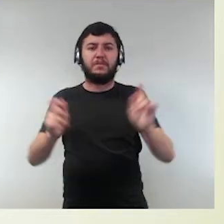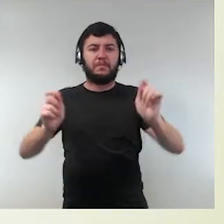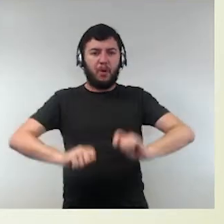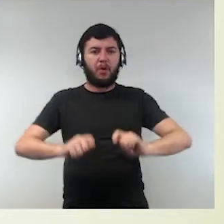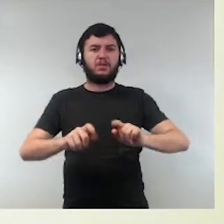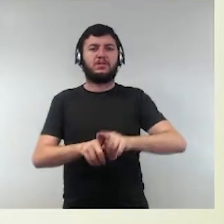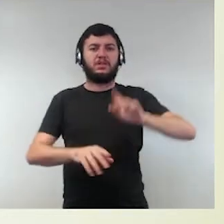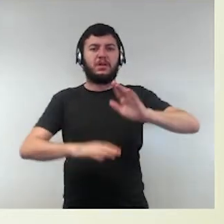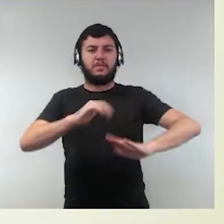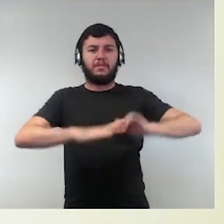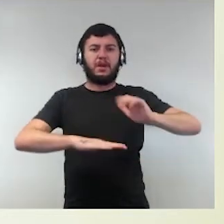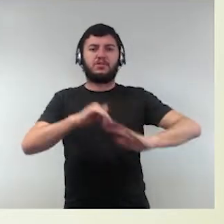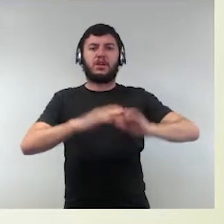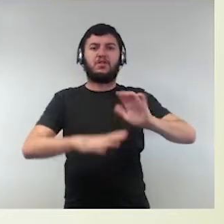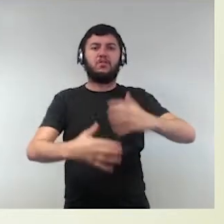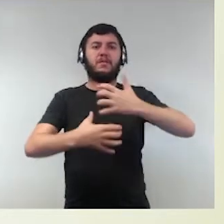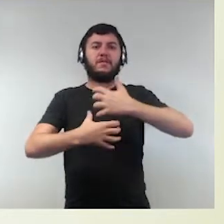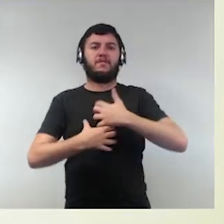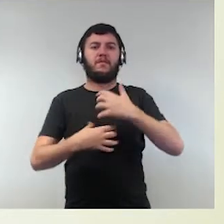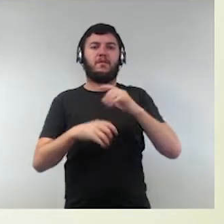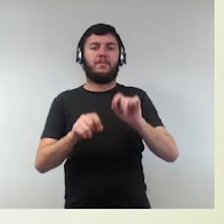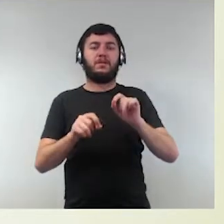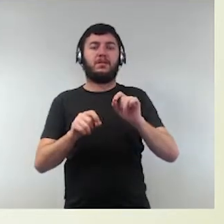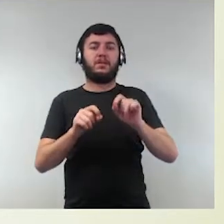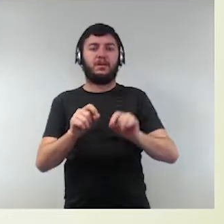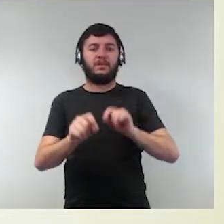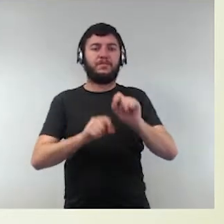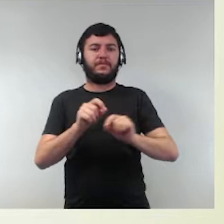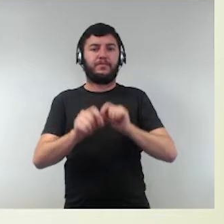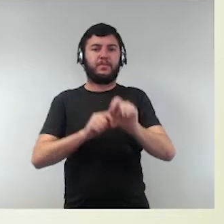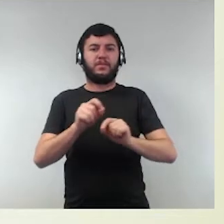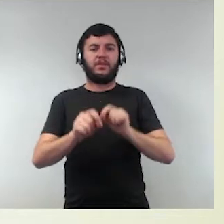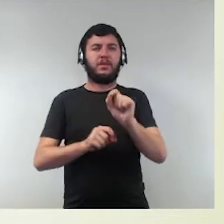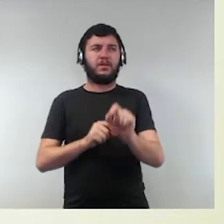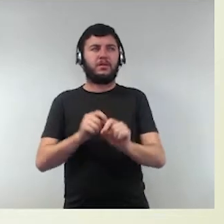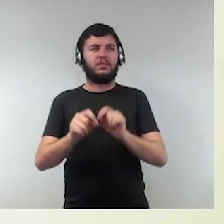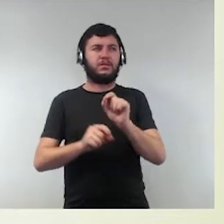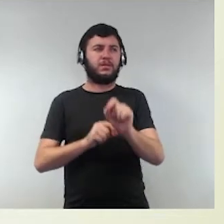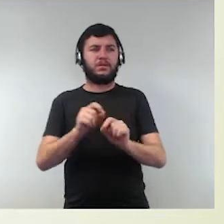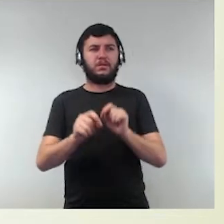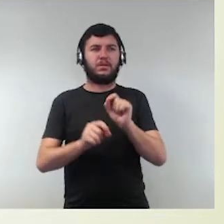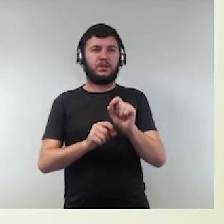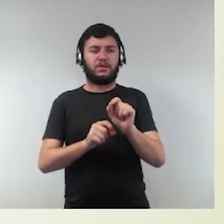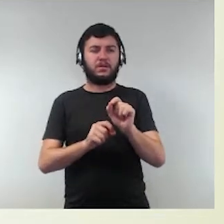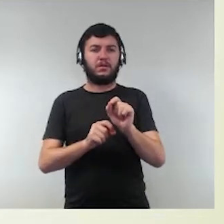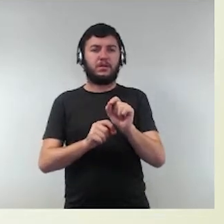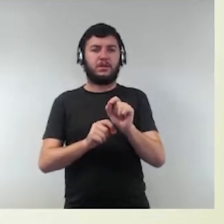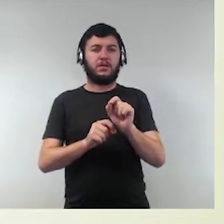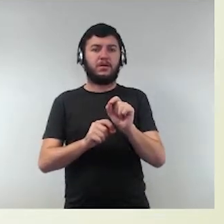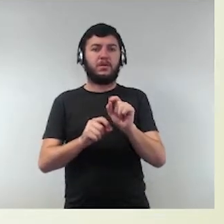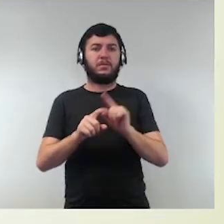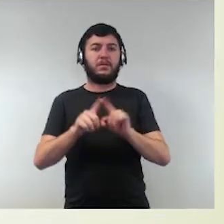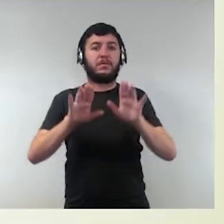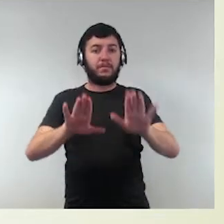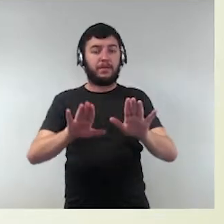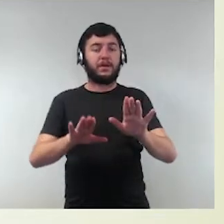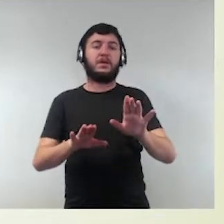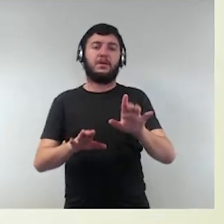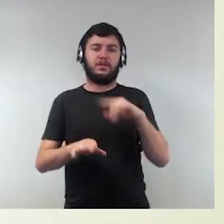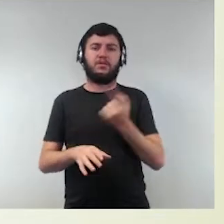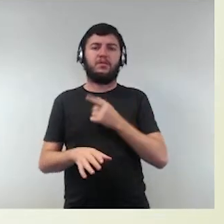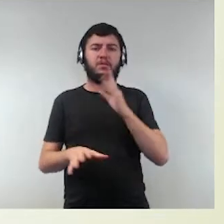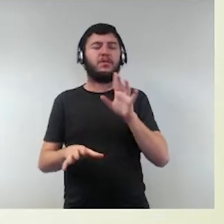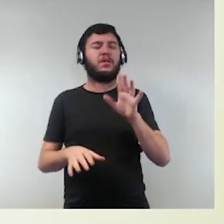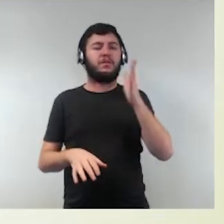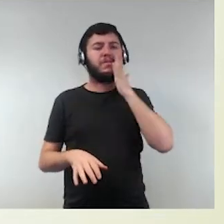que sempre foi há mais de 118 anos no brasileiro. Sociais, esses dados são